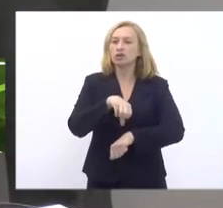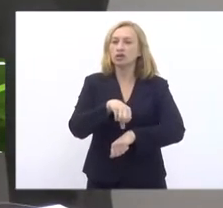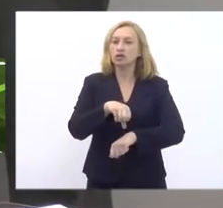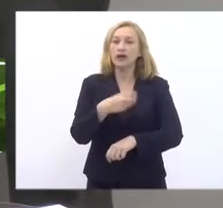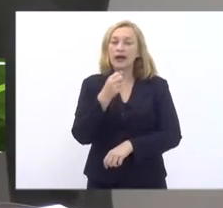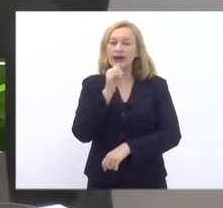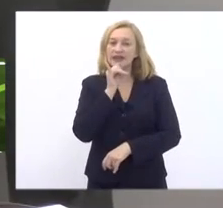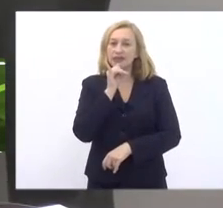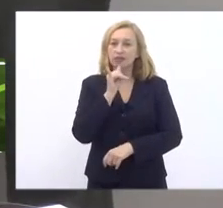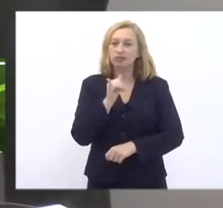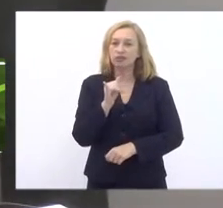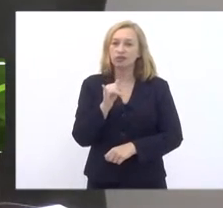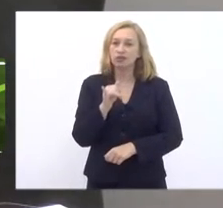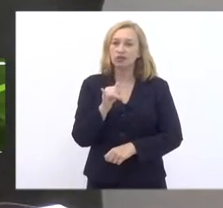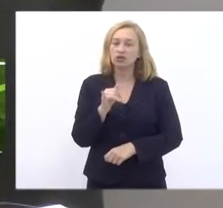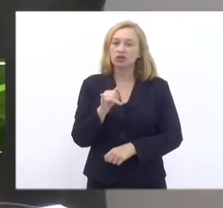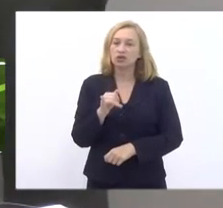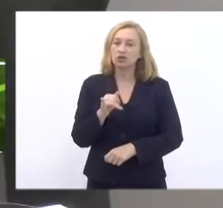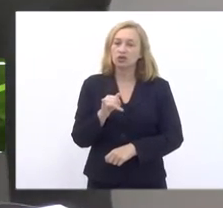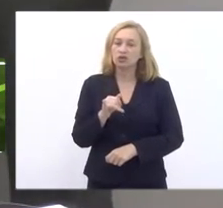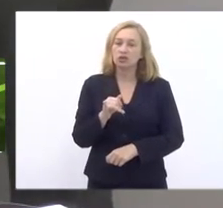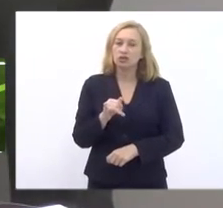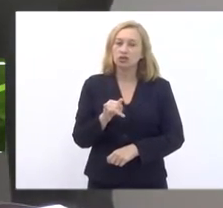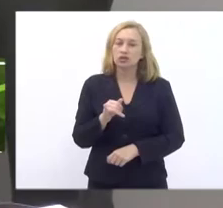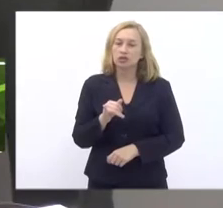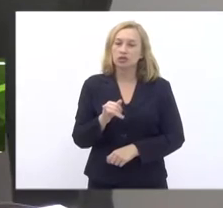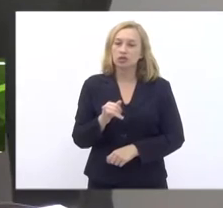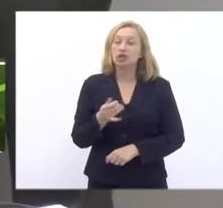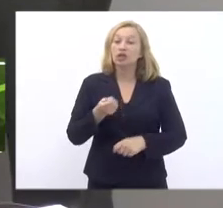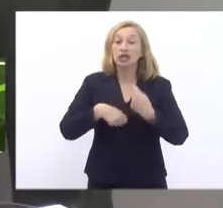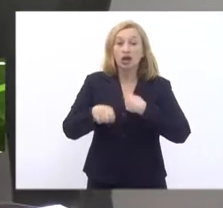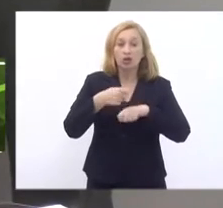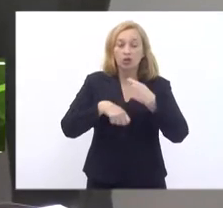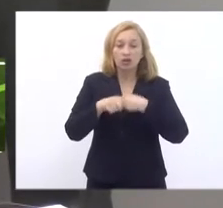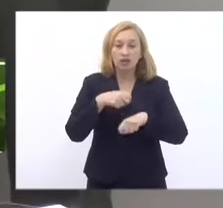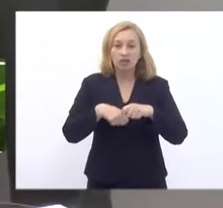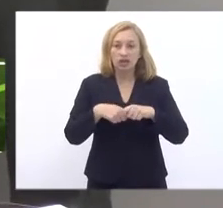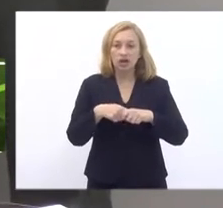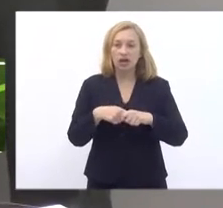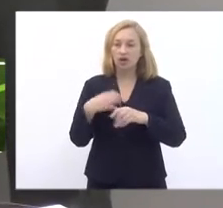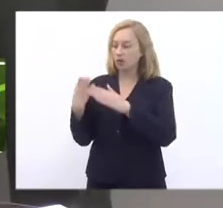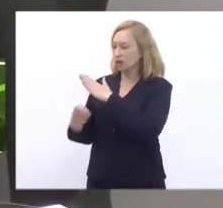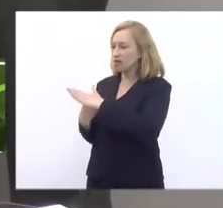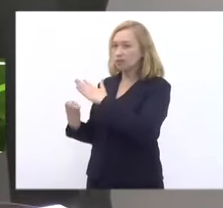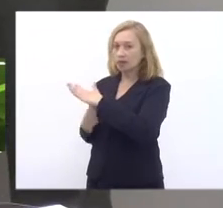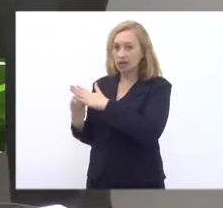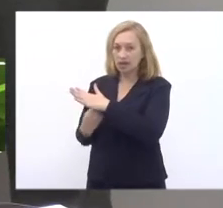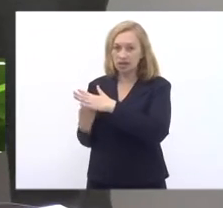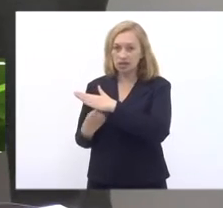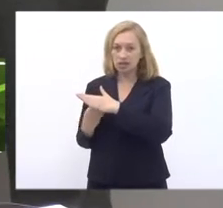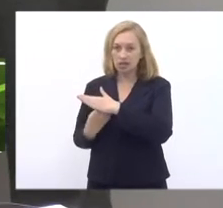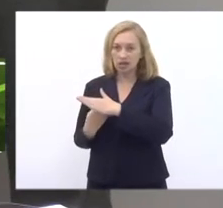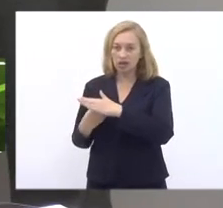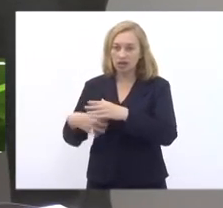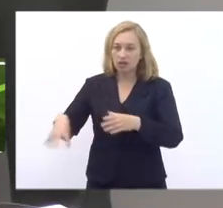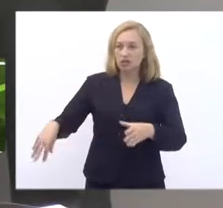por exemplo, pela sua discricionariedade, negociar com a concessionária a viabilidade de implantação